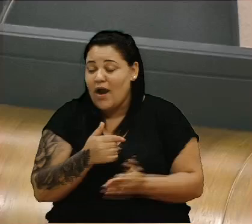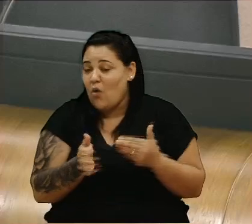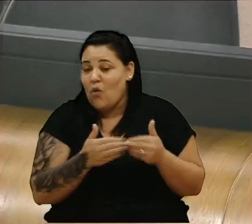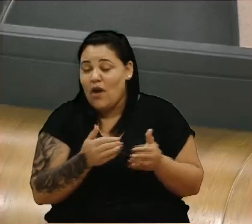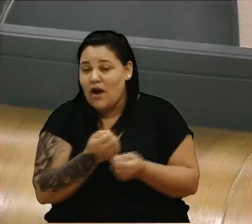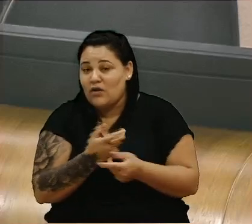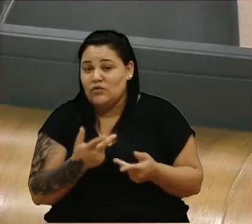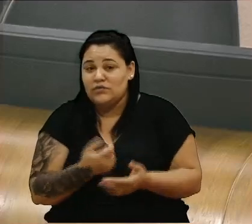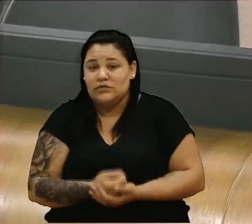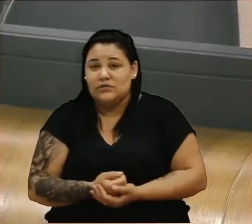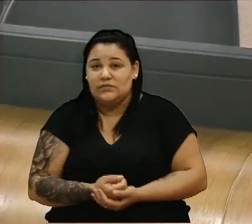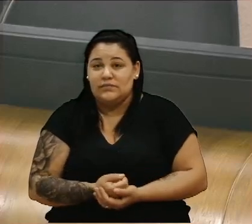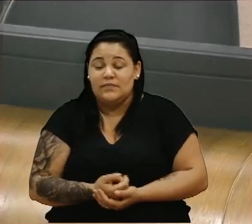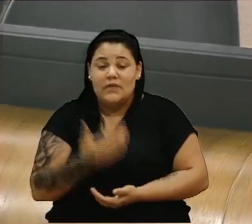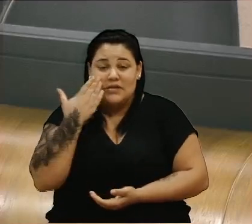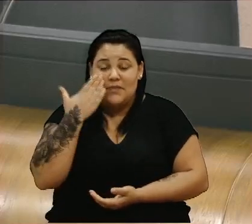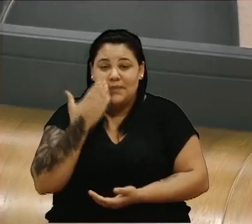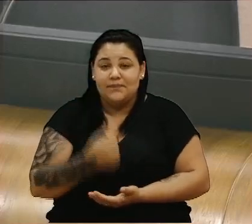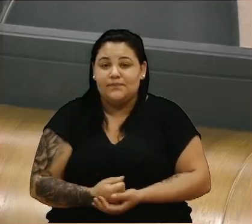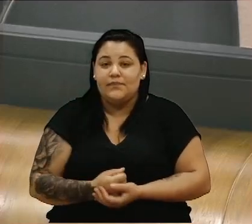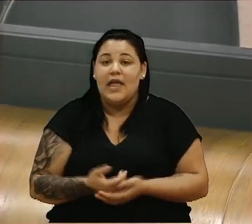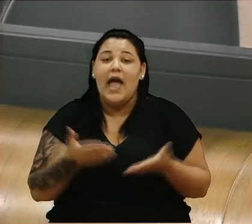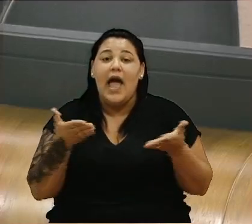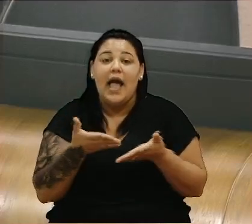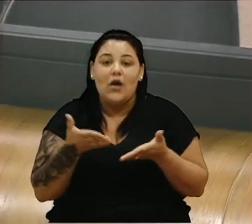para que ele entenda. Agora,